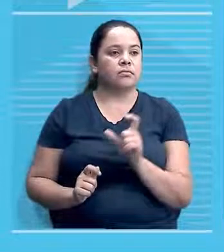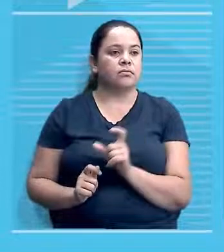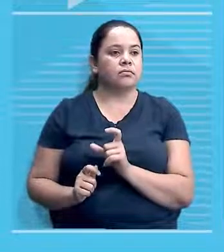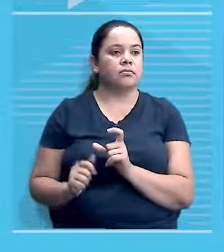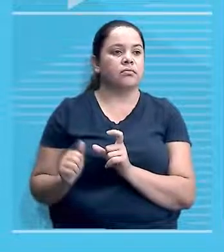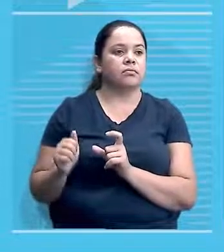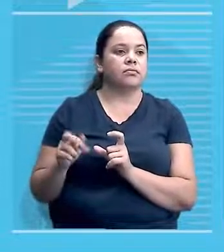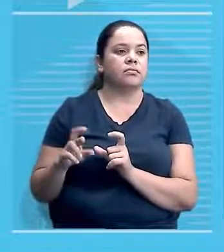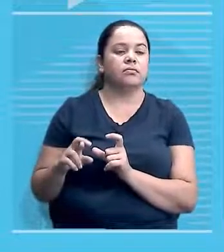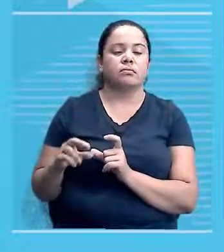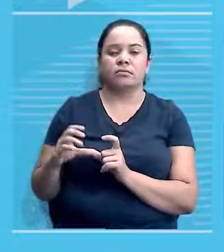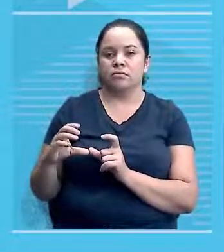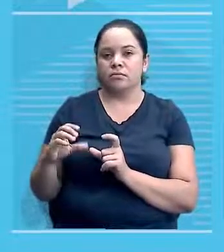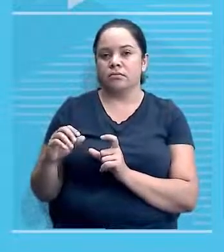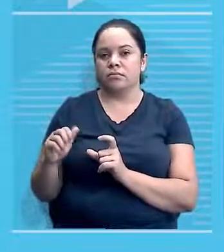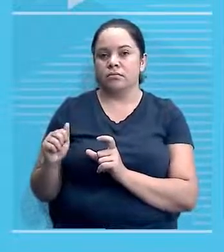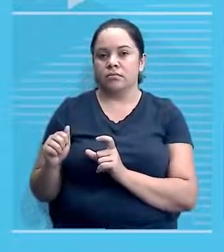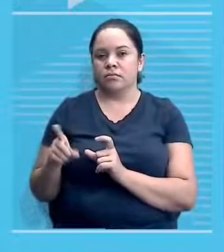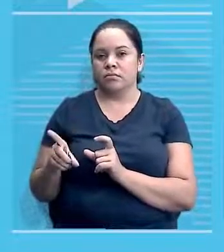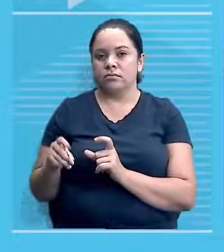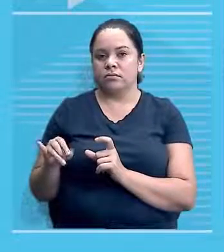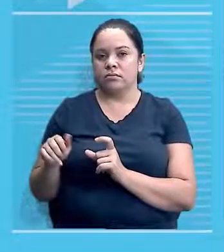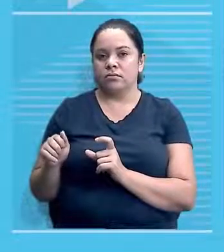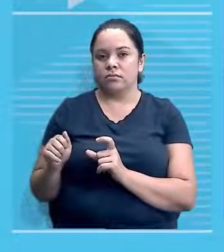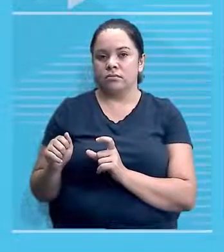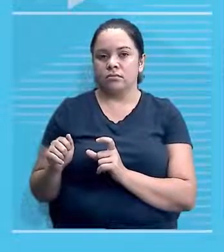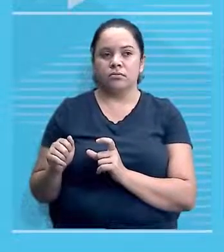com academia Olha aí